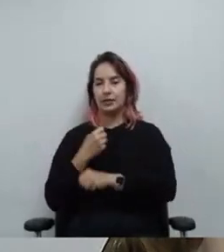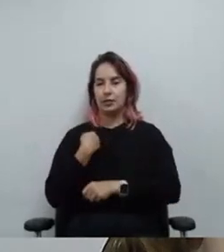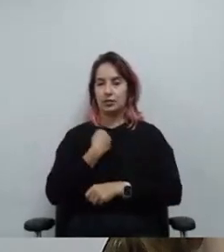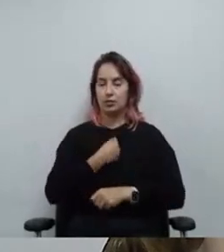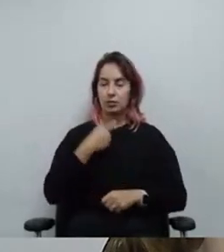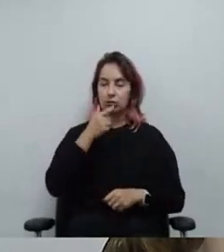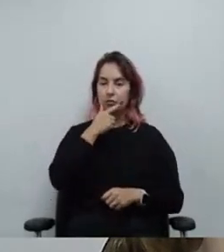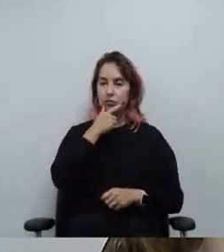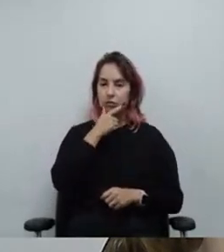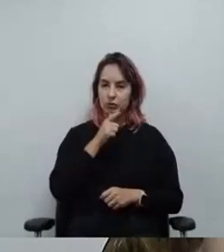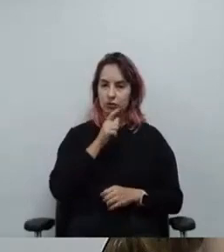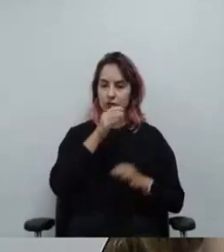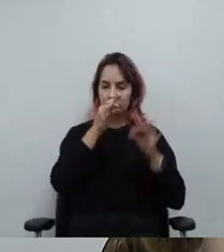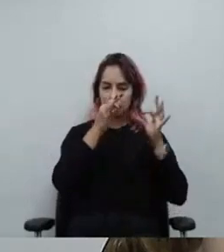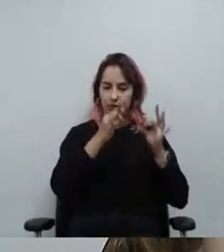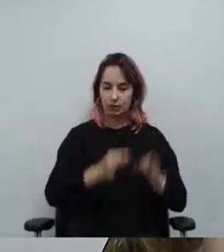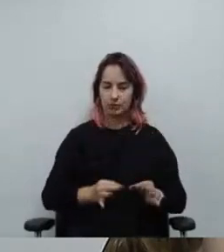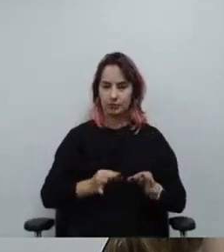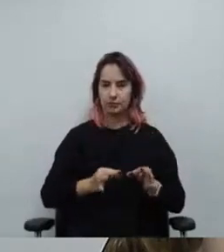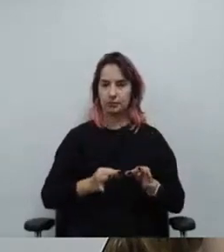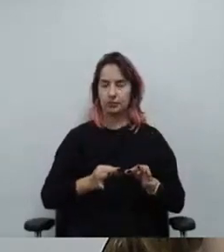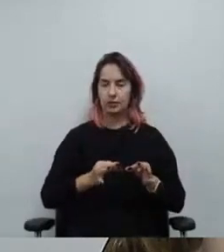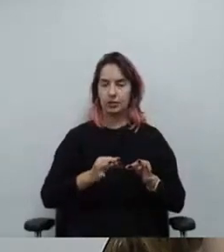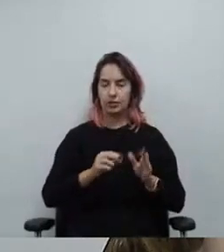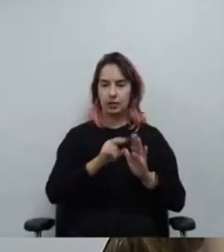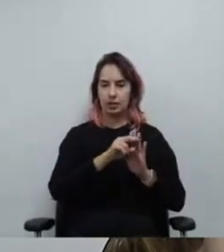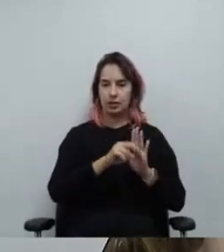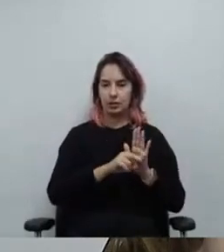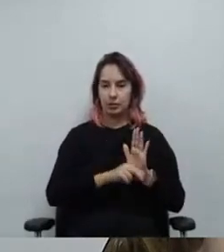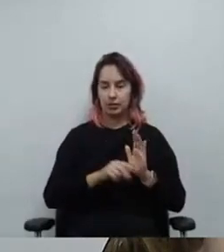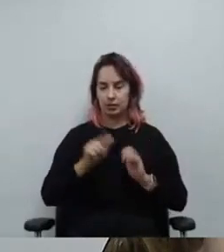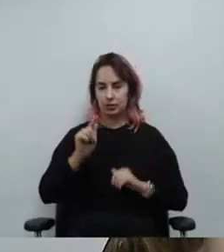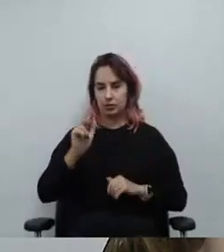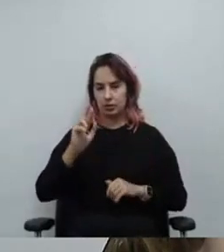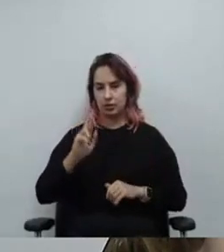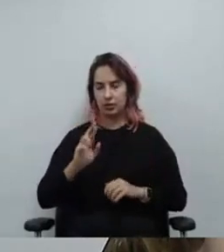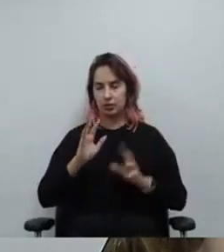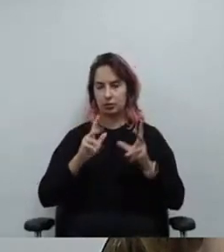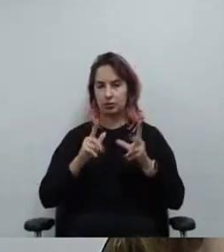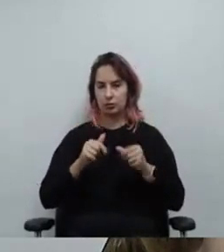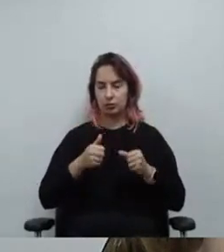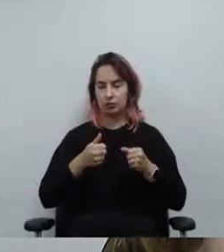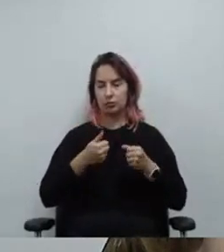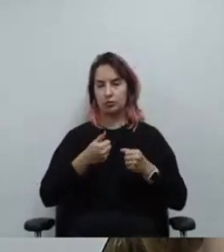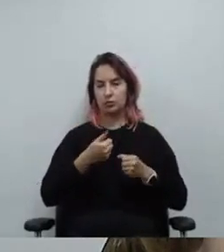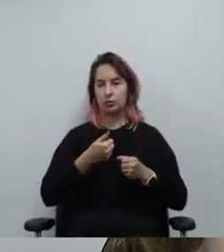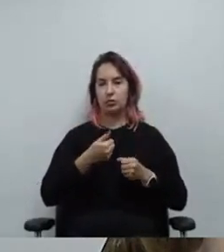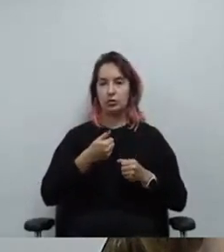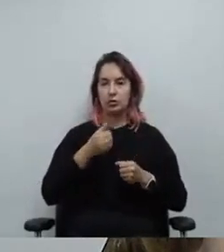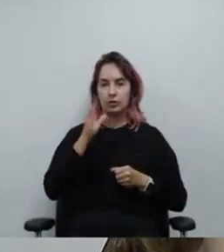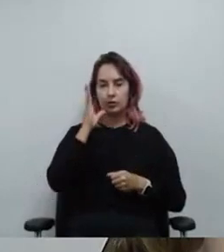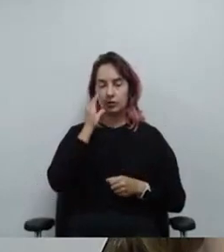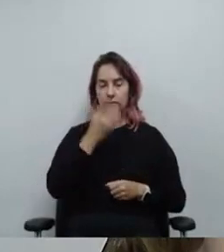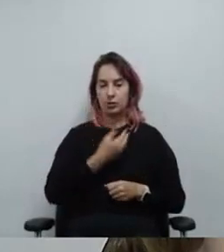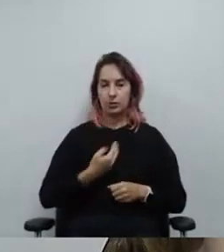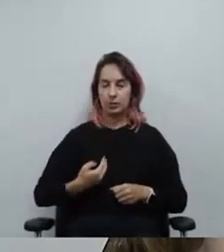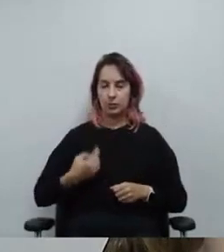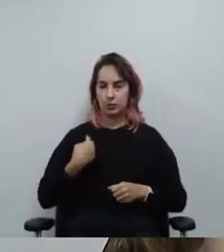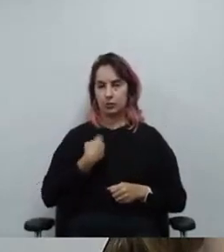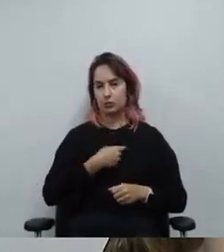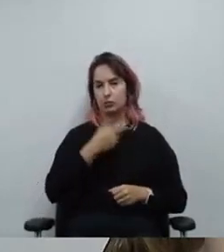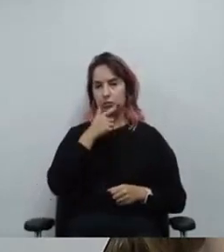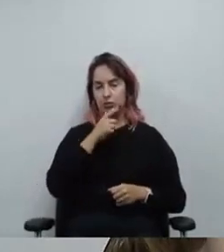consiga concretizar a regulamentação da GR dos servidores comissionados, a gente consiga também avançar